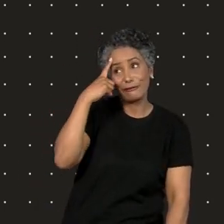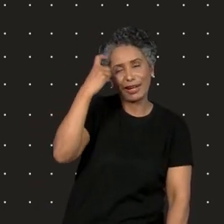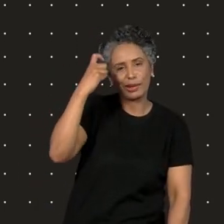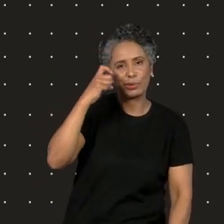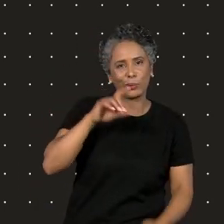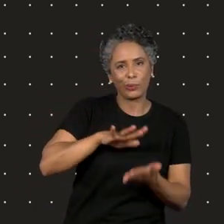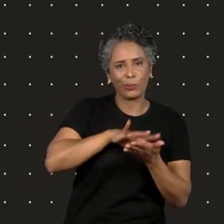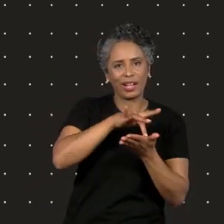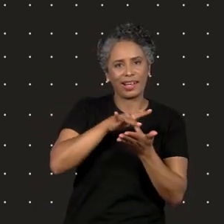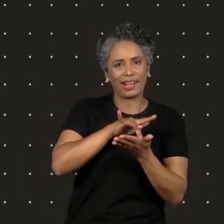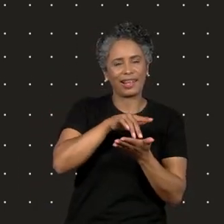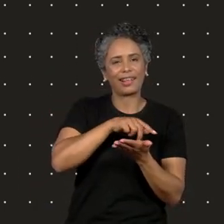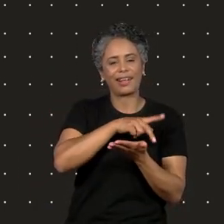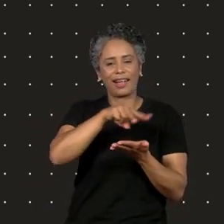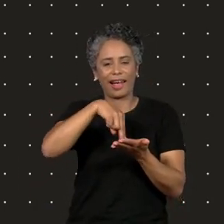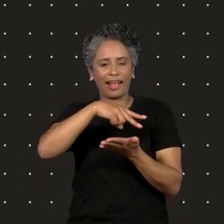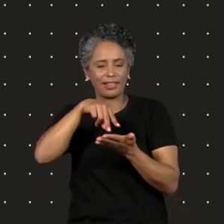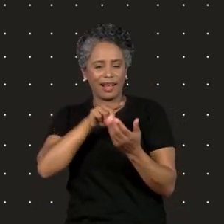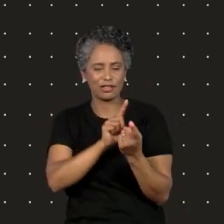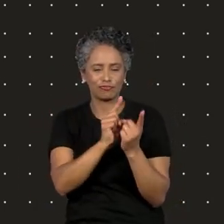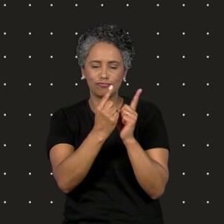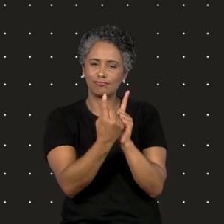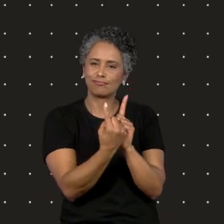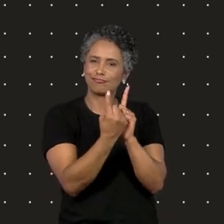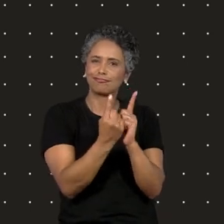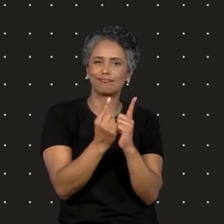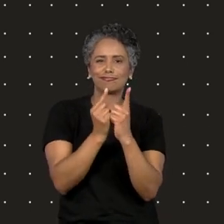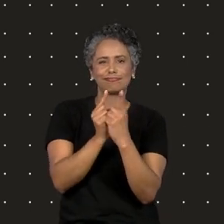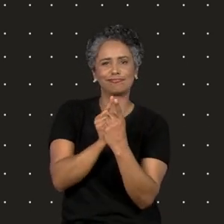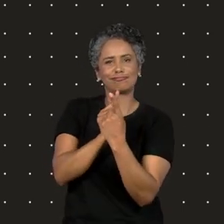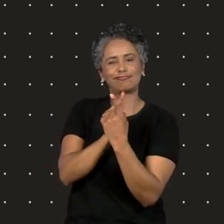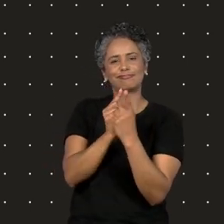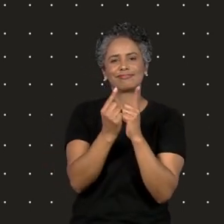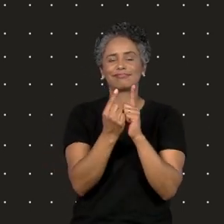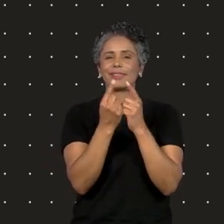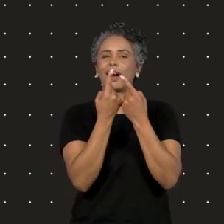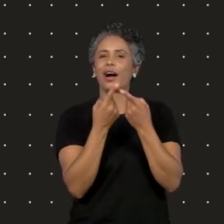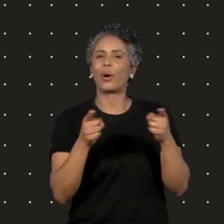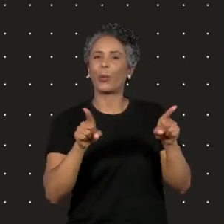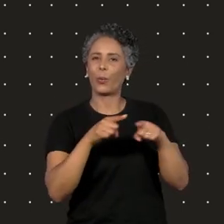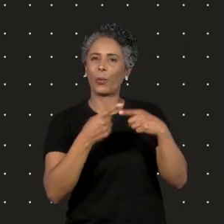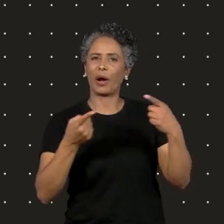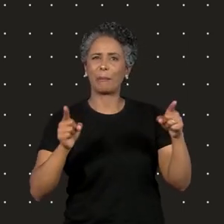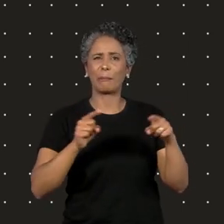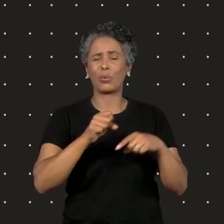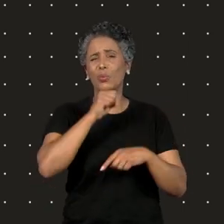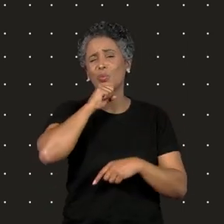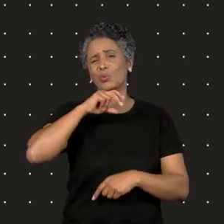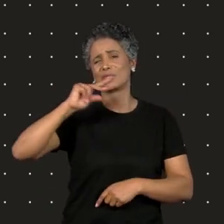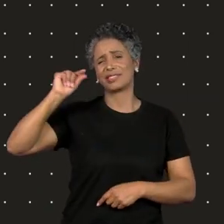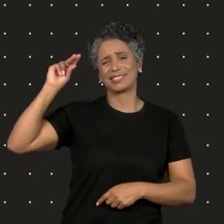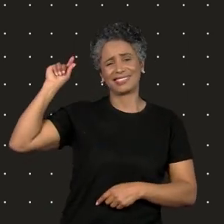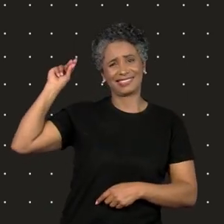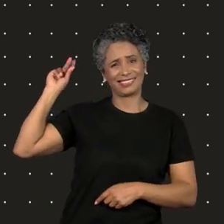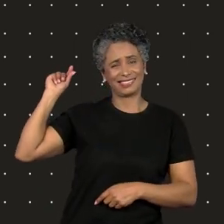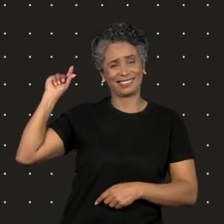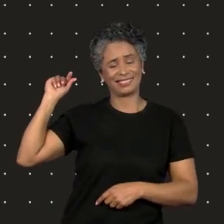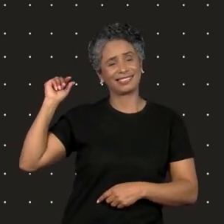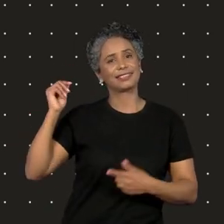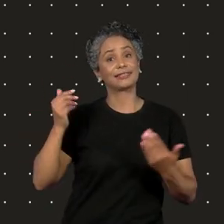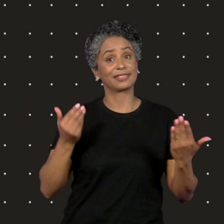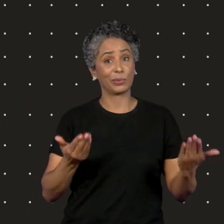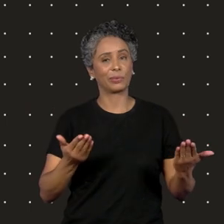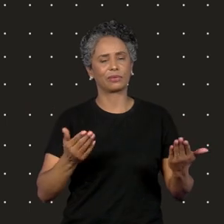do César de Paula, sobre a música de Tchaikovsky, até lamento